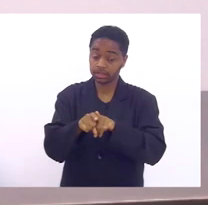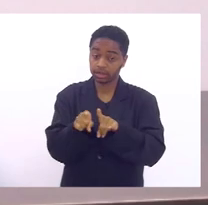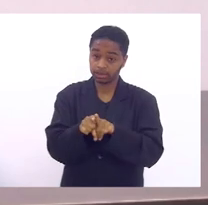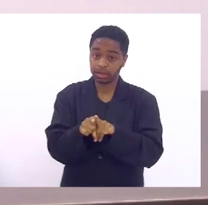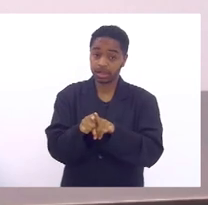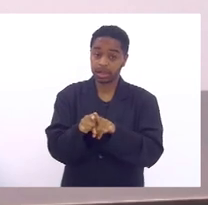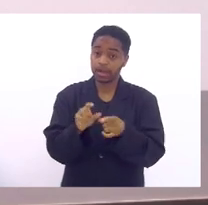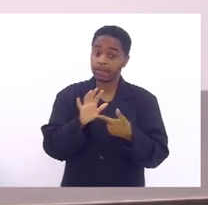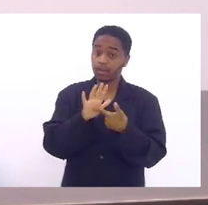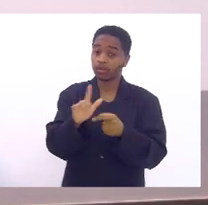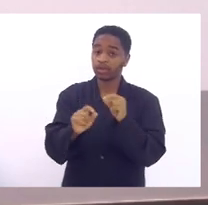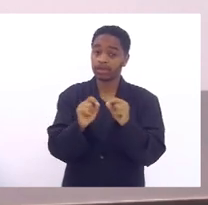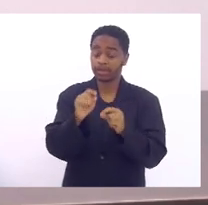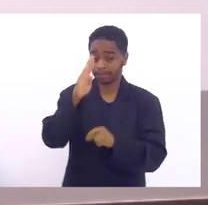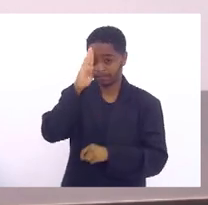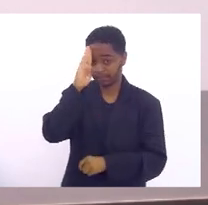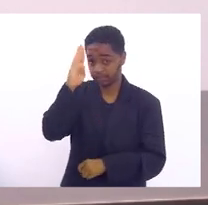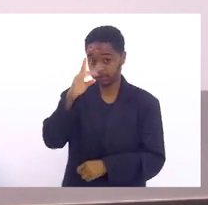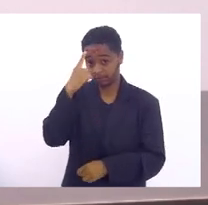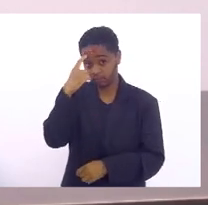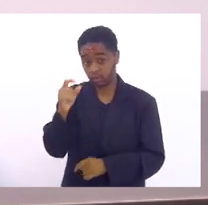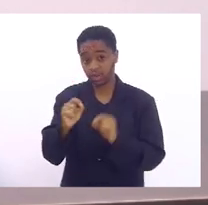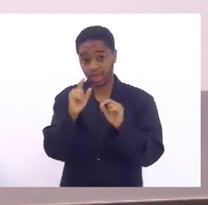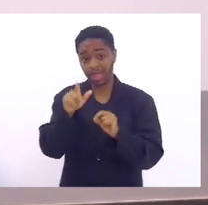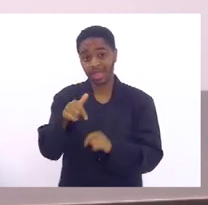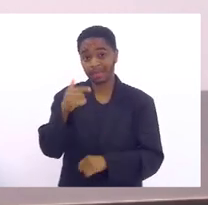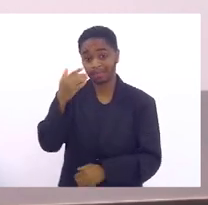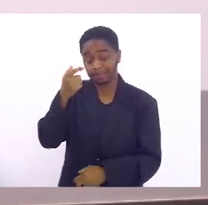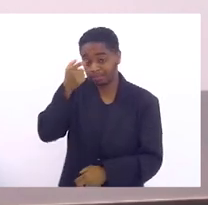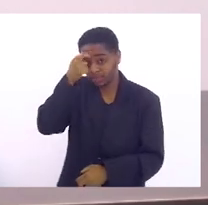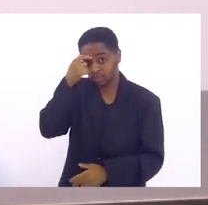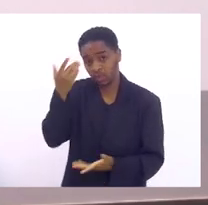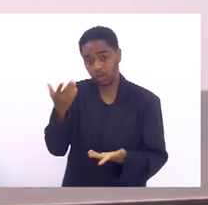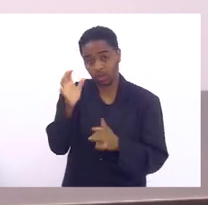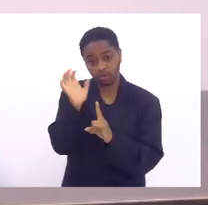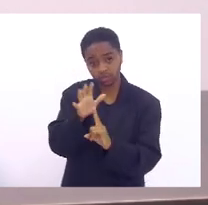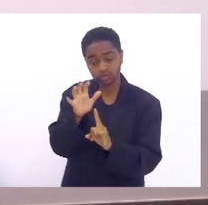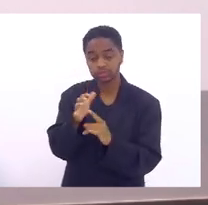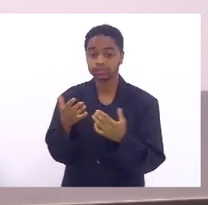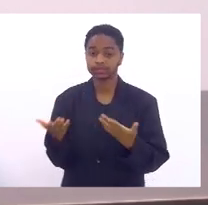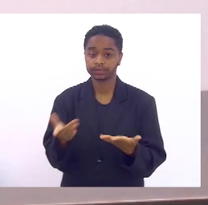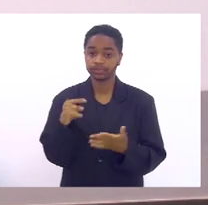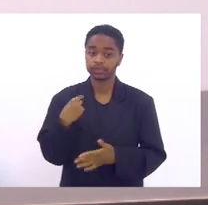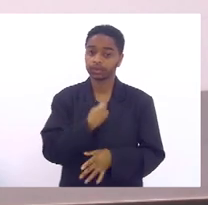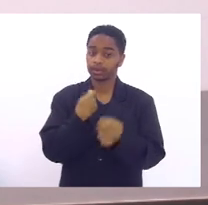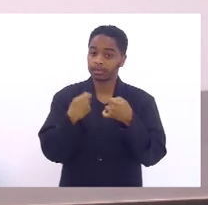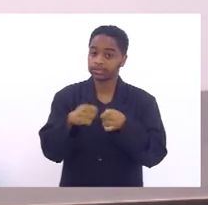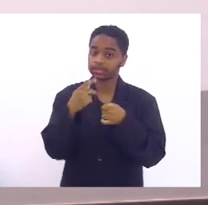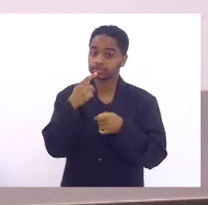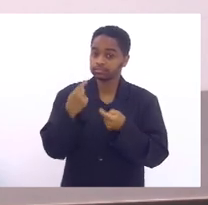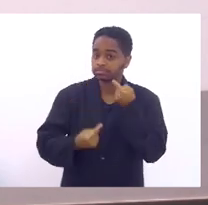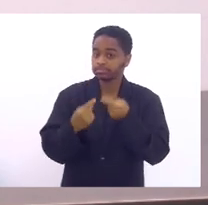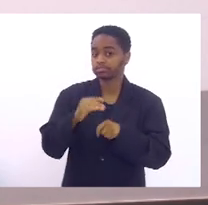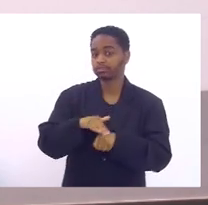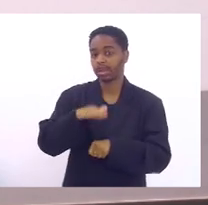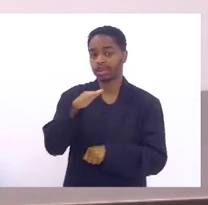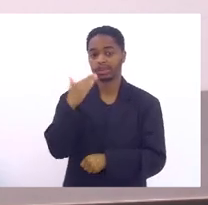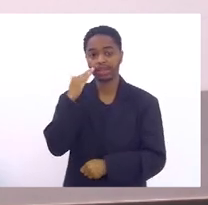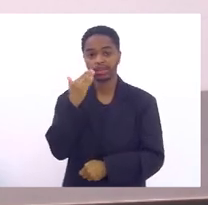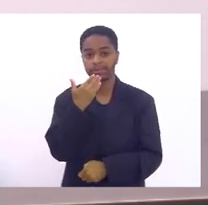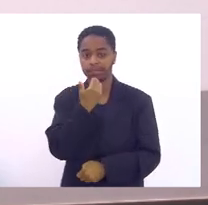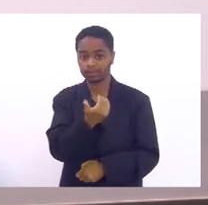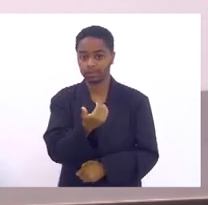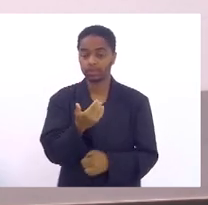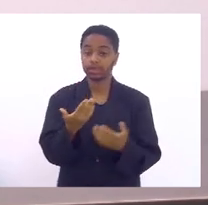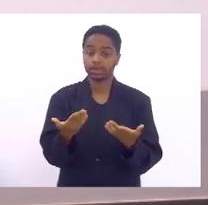forma de violência nesse ano corrente que passou foi a violência psicológica então assim a gente precisa falar mais sobre isso né então assim